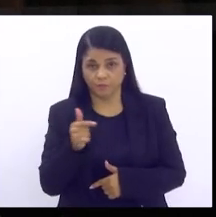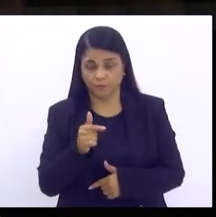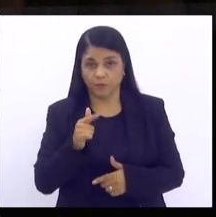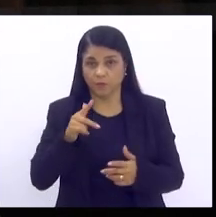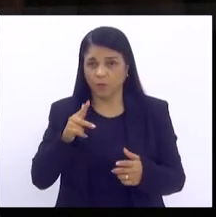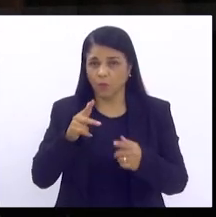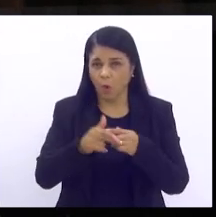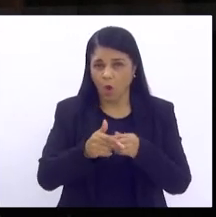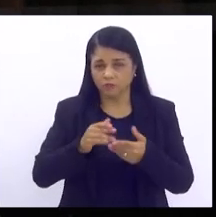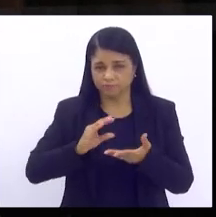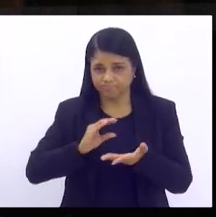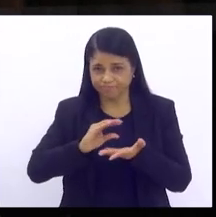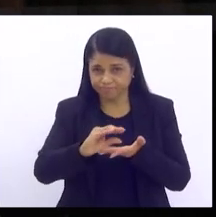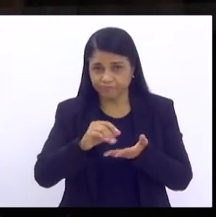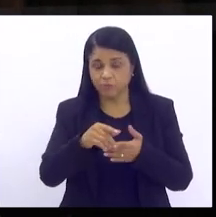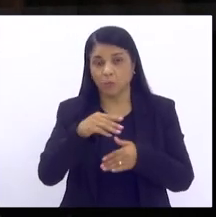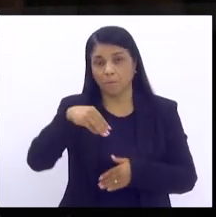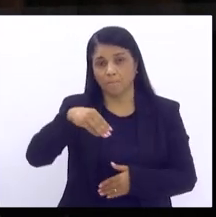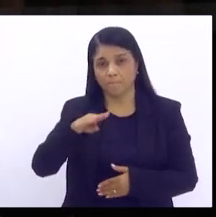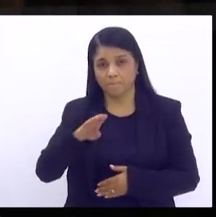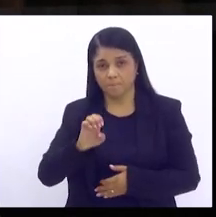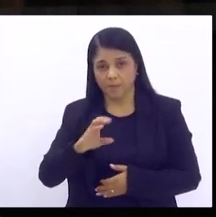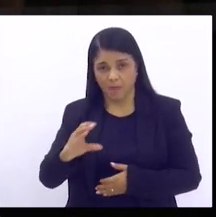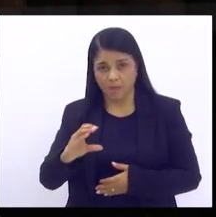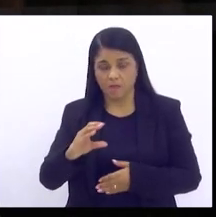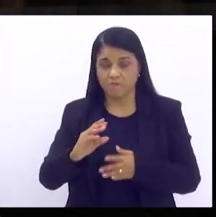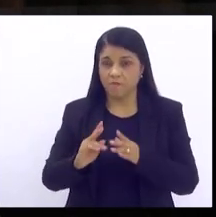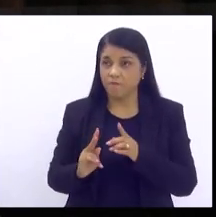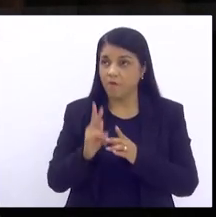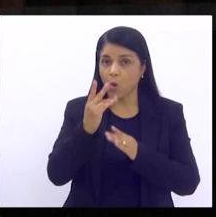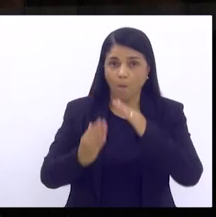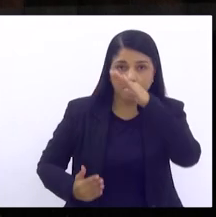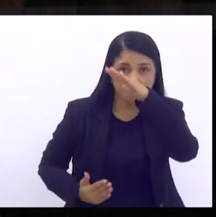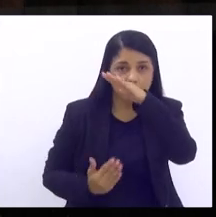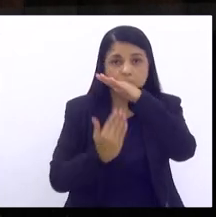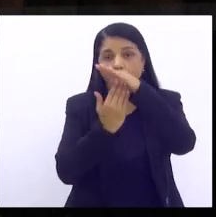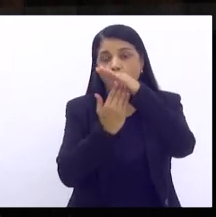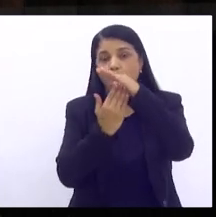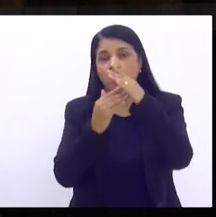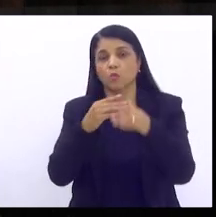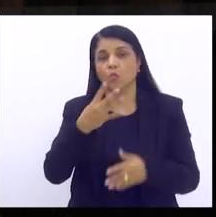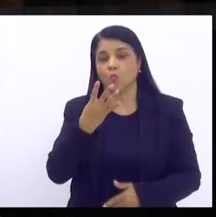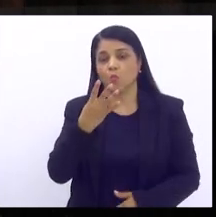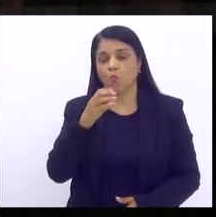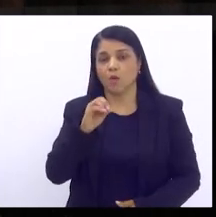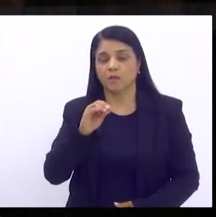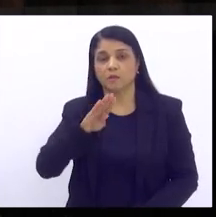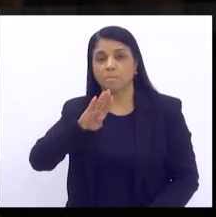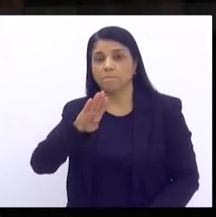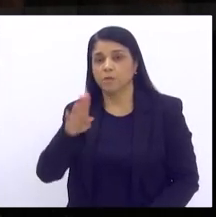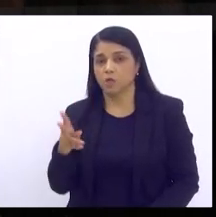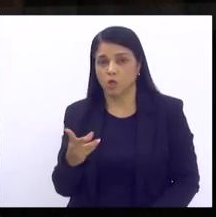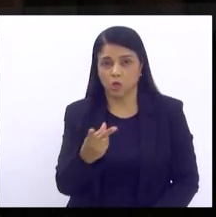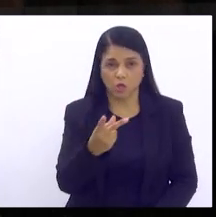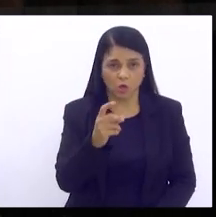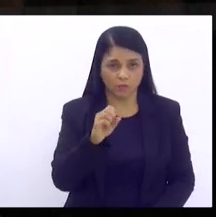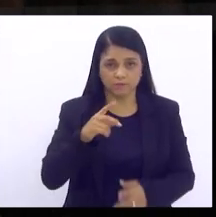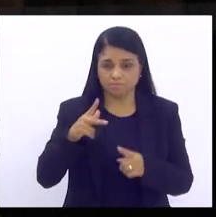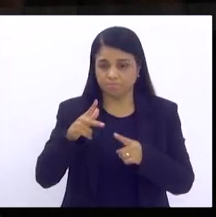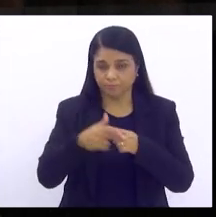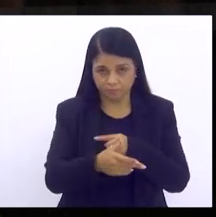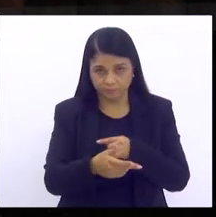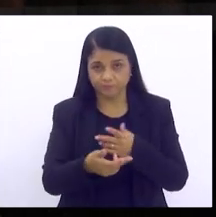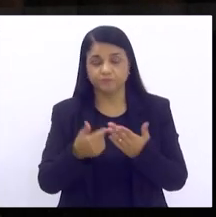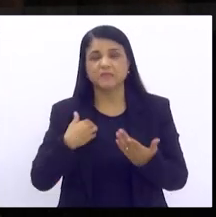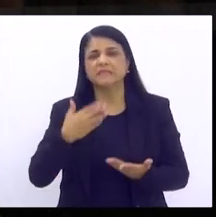corte dos recursos do MEC atingiu o valor máximo, ultrapassando os 40 bilhões. A gente sabe